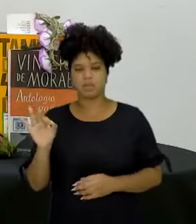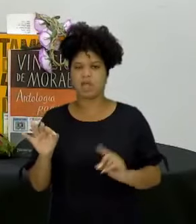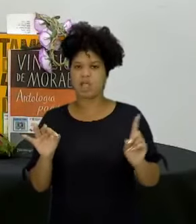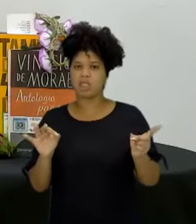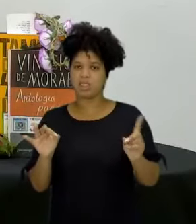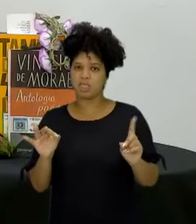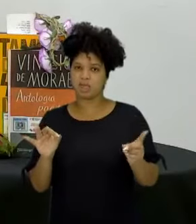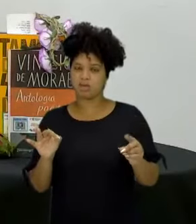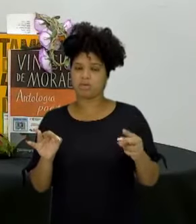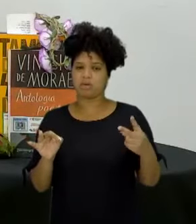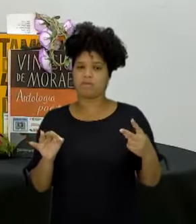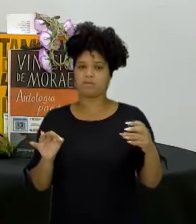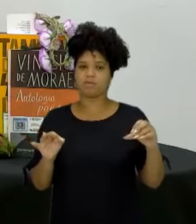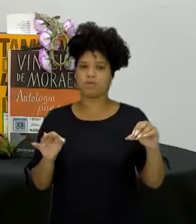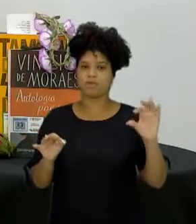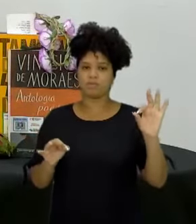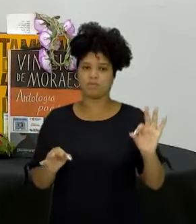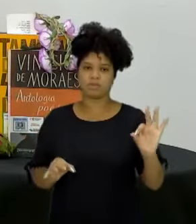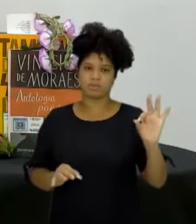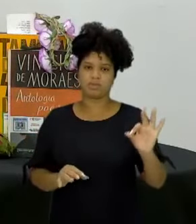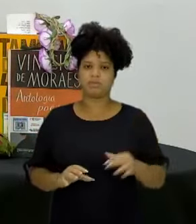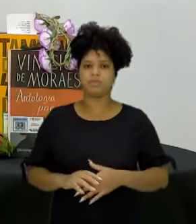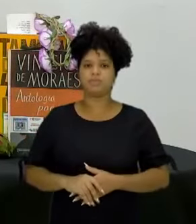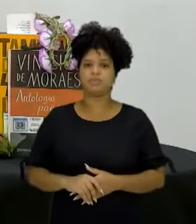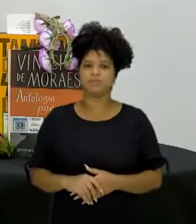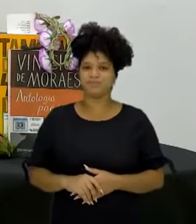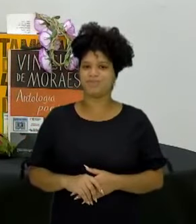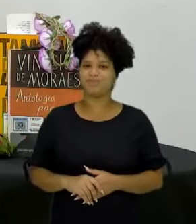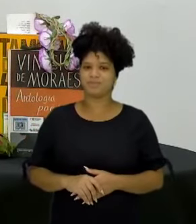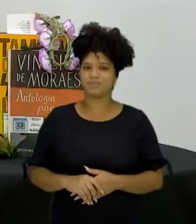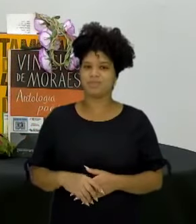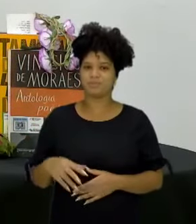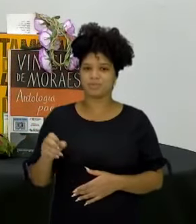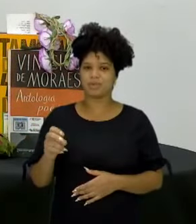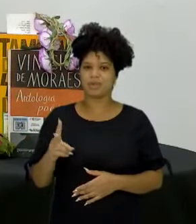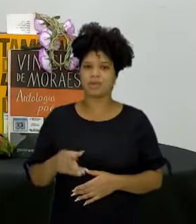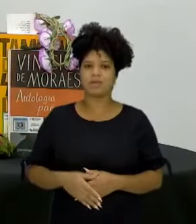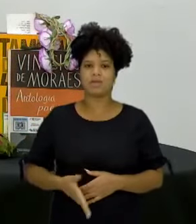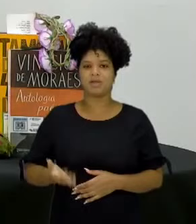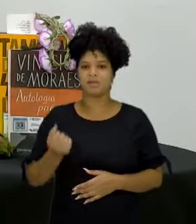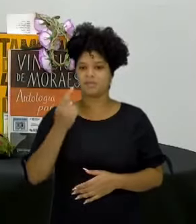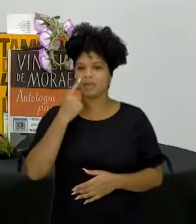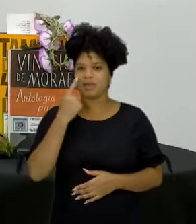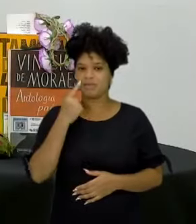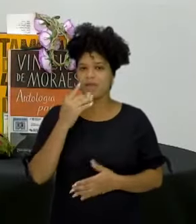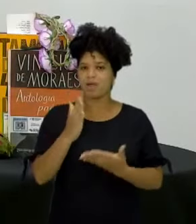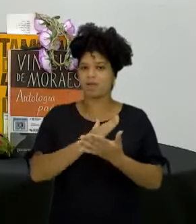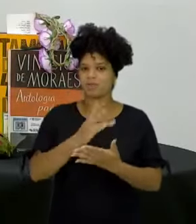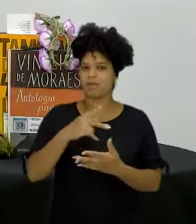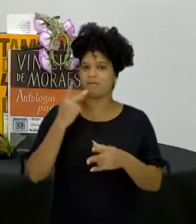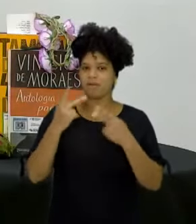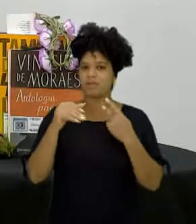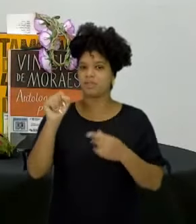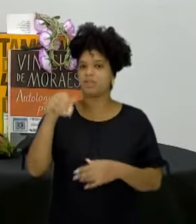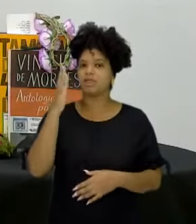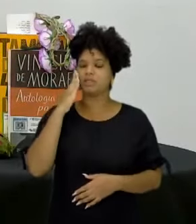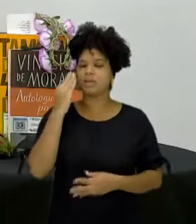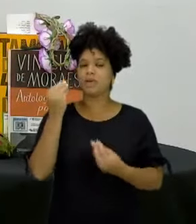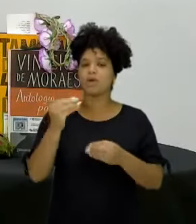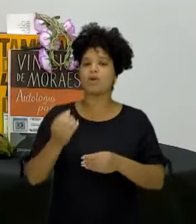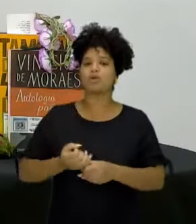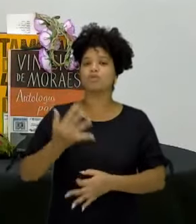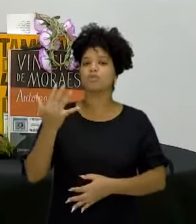não 29%. Ok, então vamos conferir. Essa galera que disse que sabe, coloca no chat